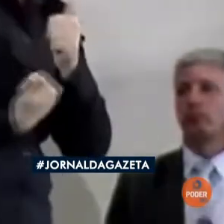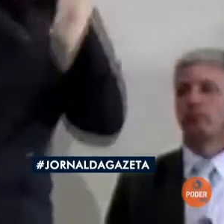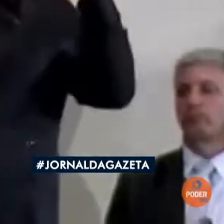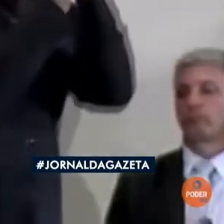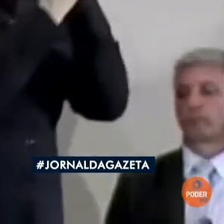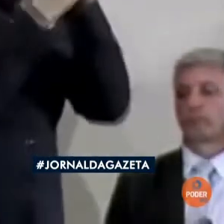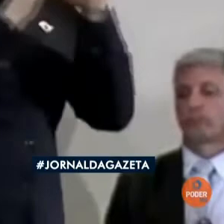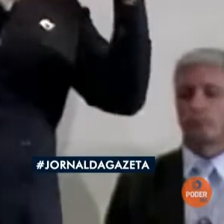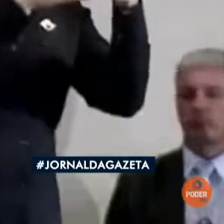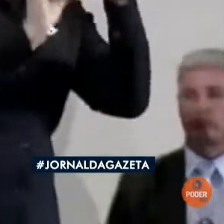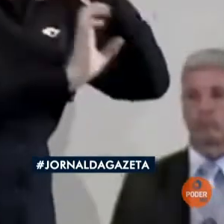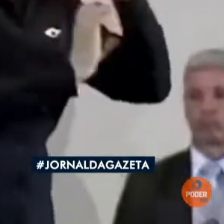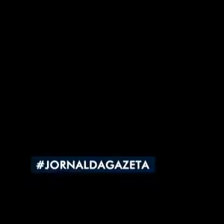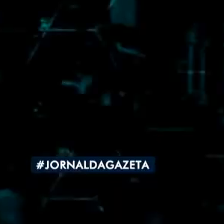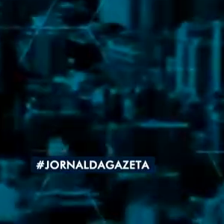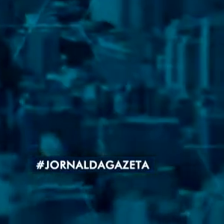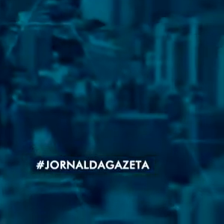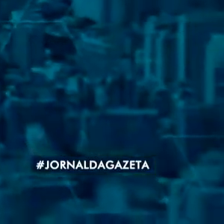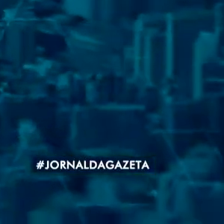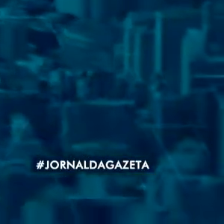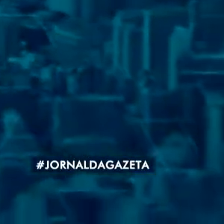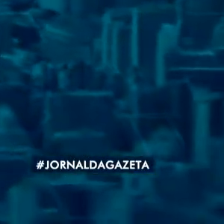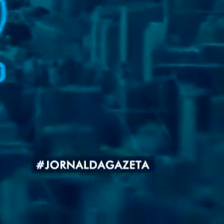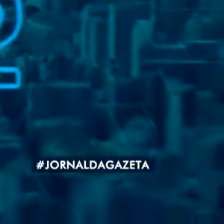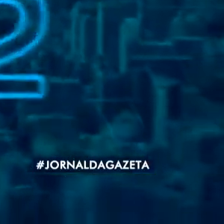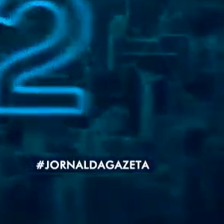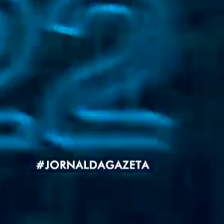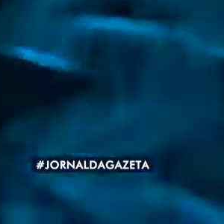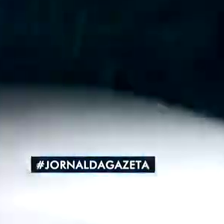o empresariado brasileiro.